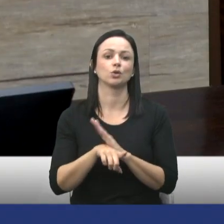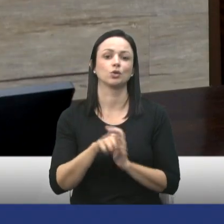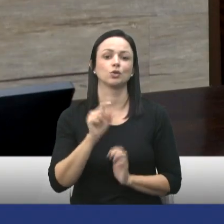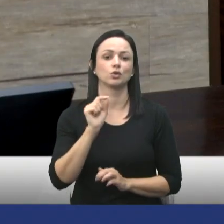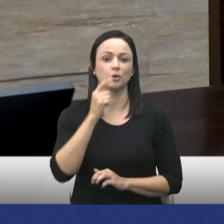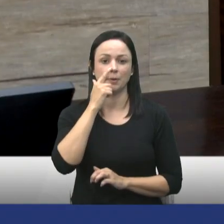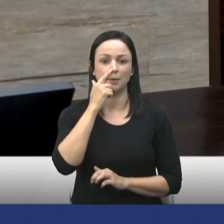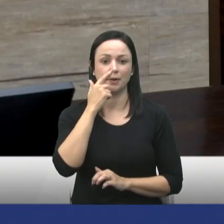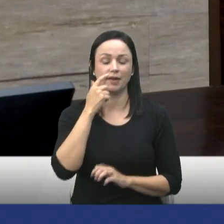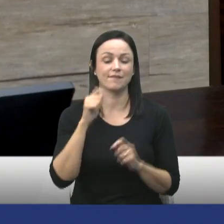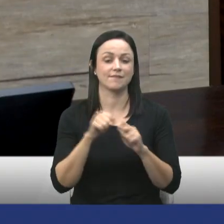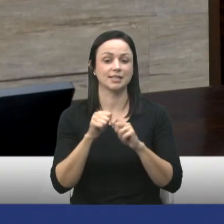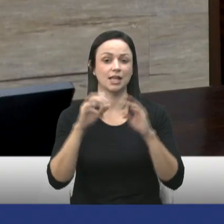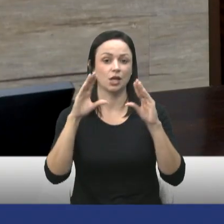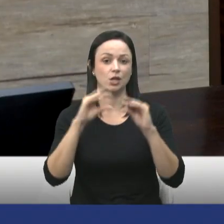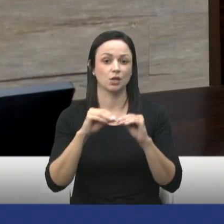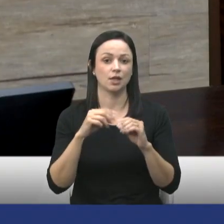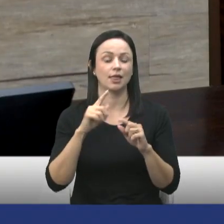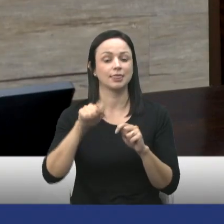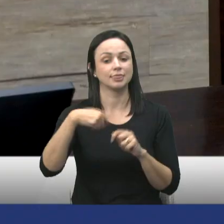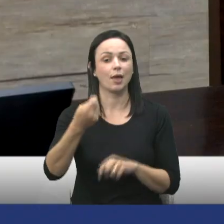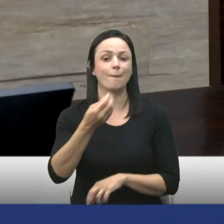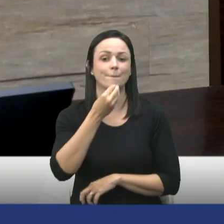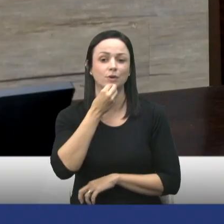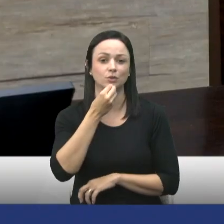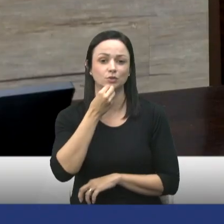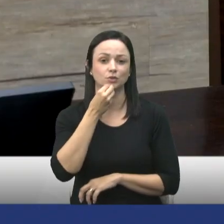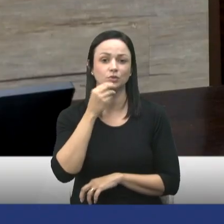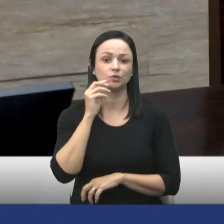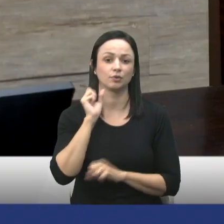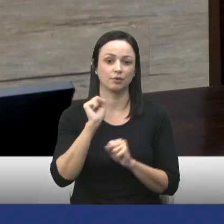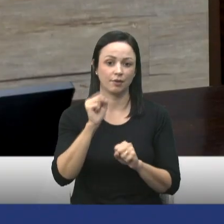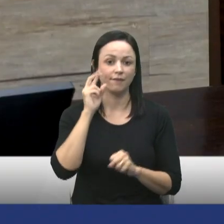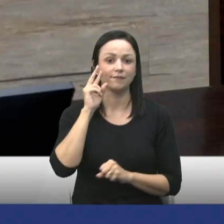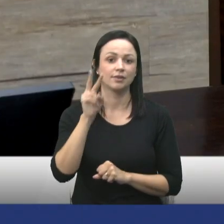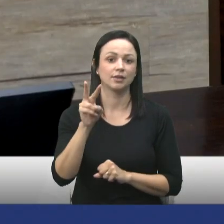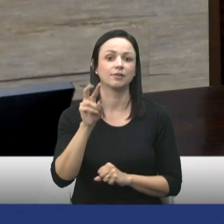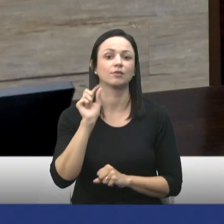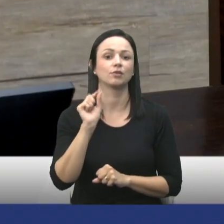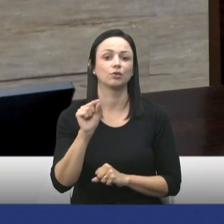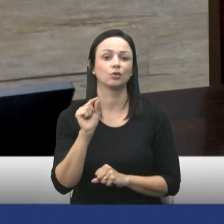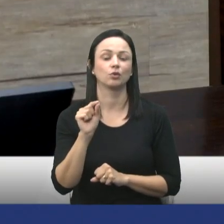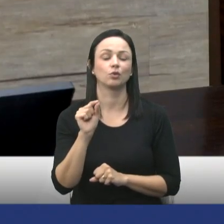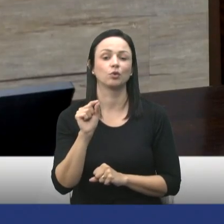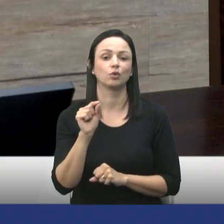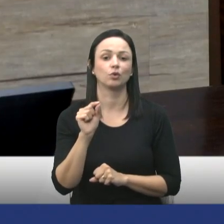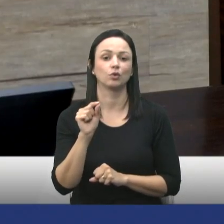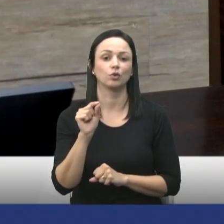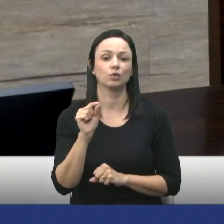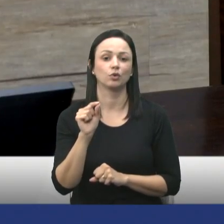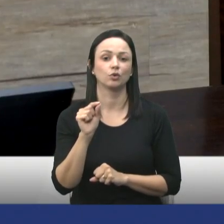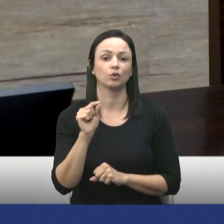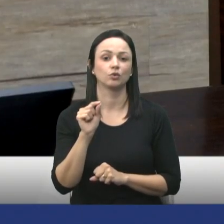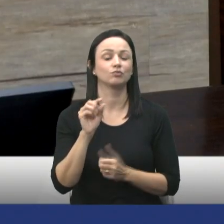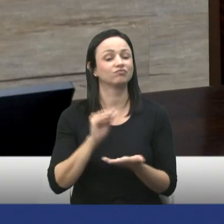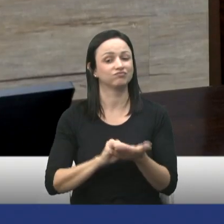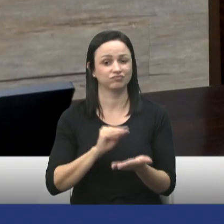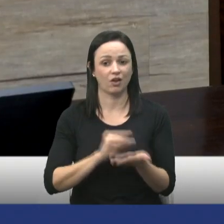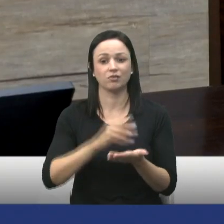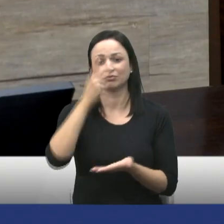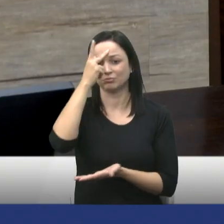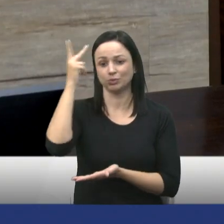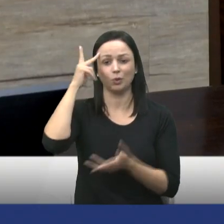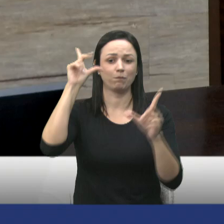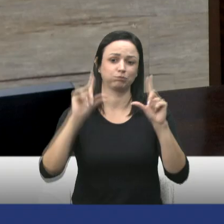vamos fazer à noite, porque dá mais oportunidade, mas a gente pode verificar aqui, né, a escassez de